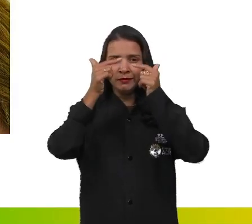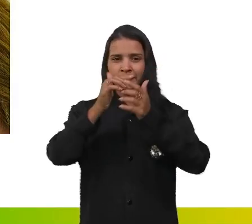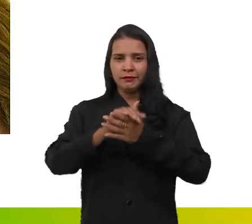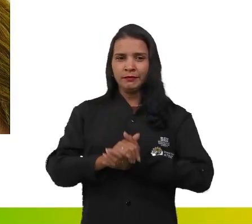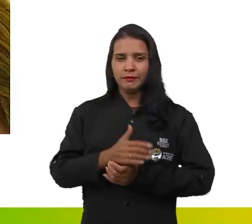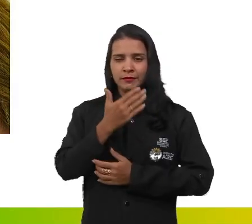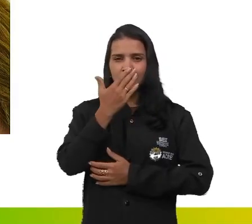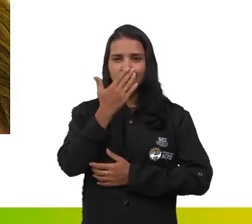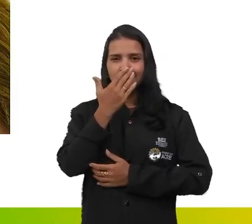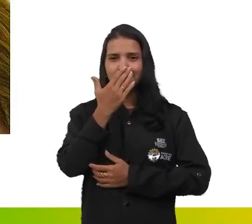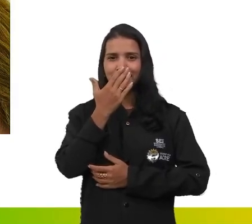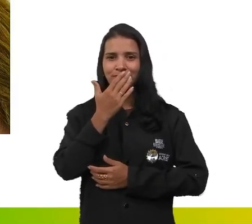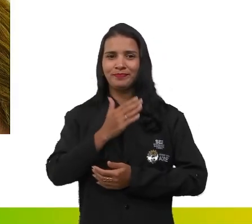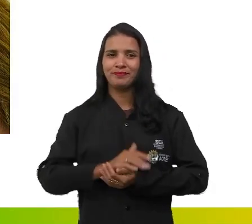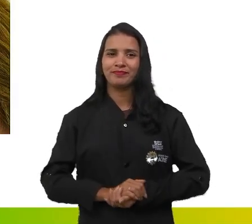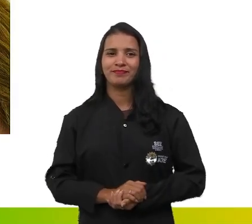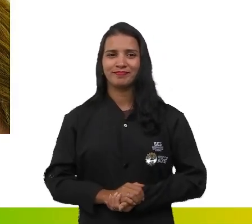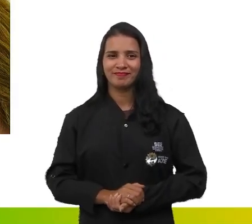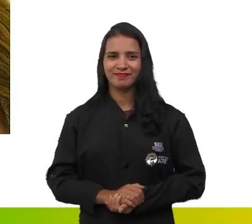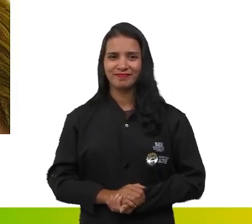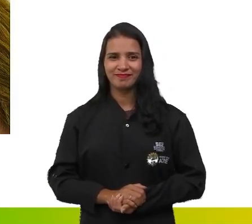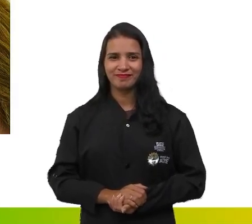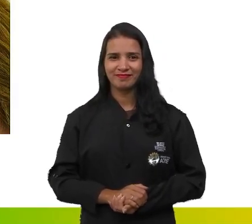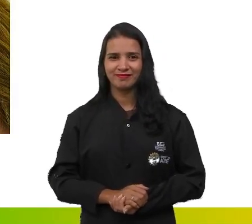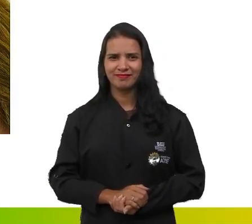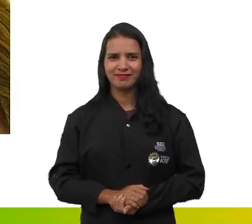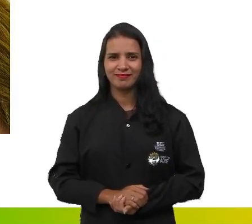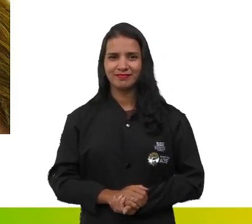ele é dominante.